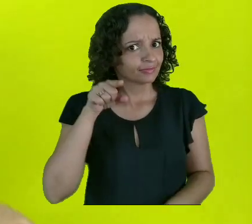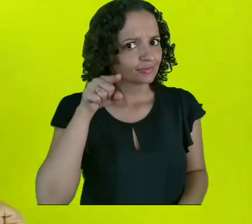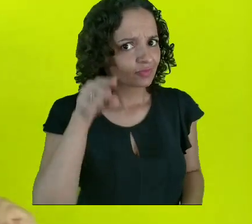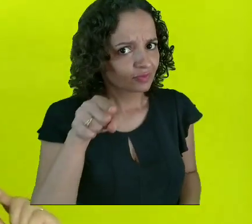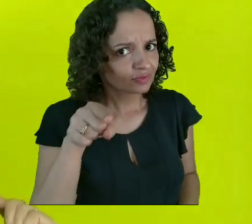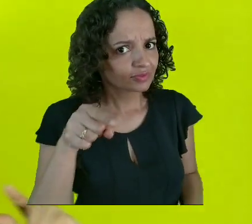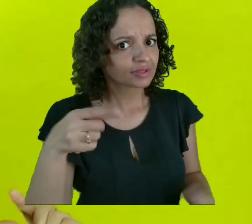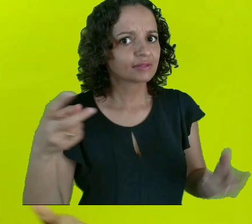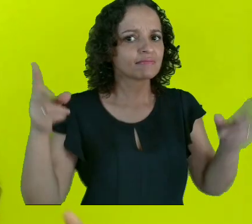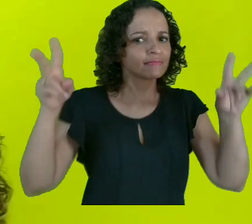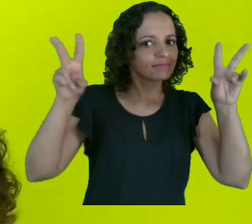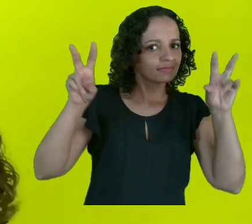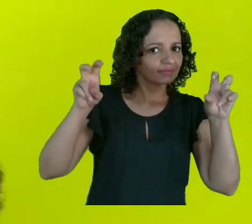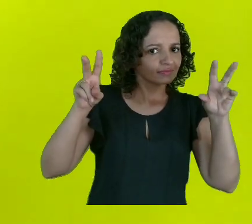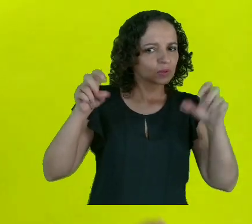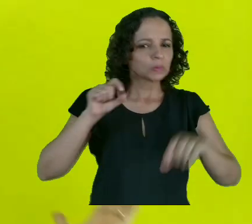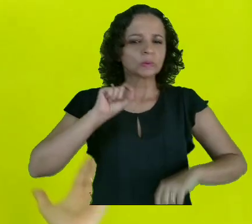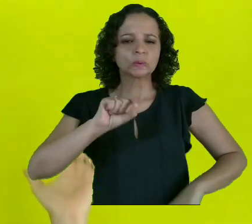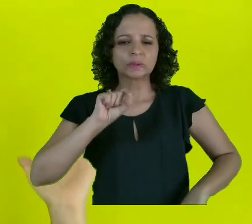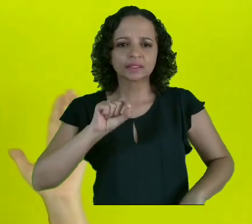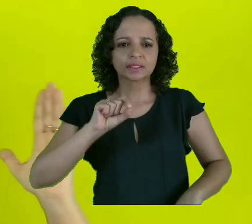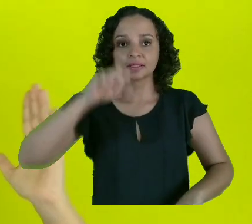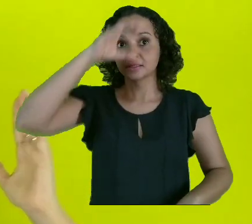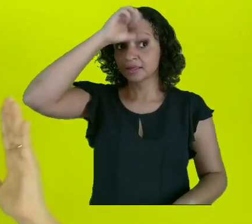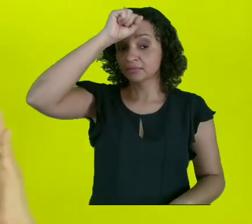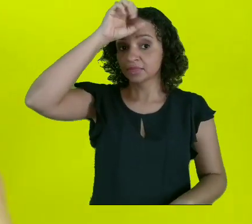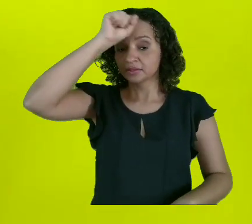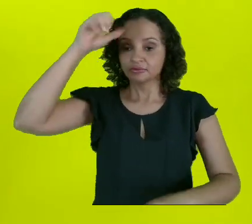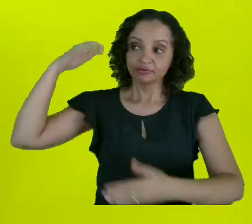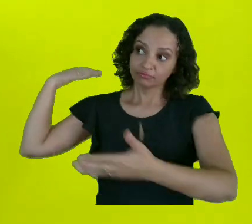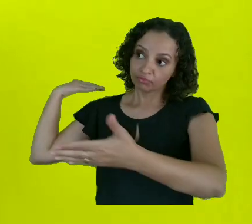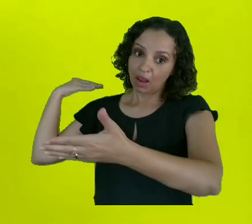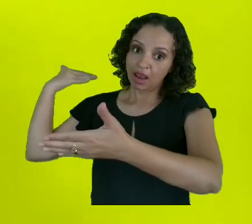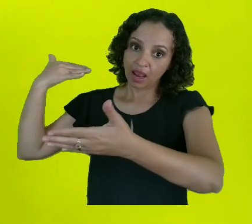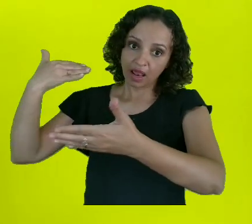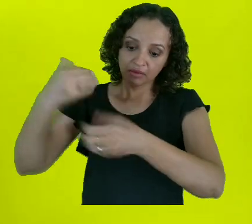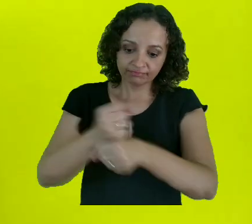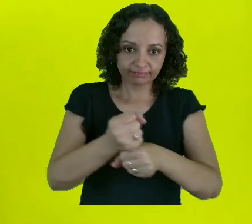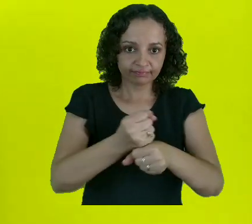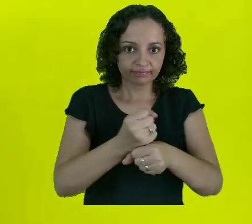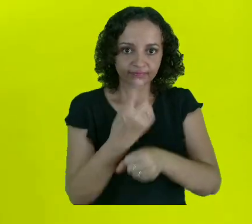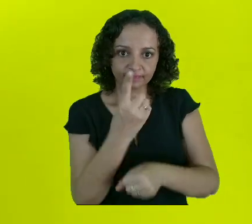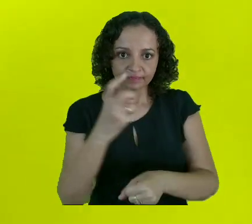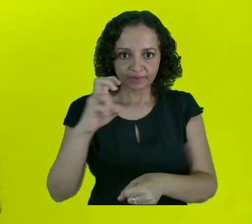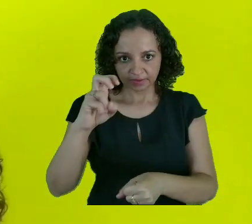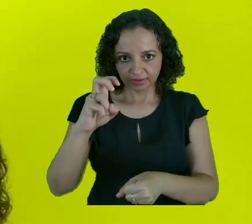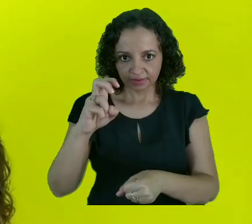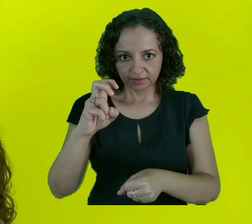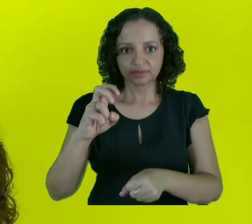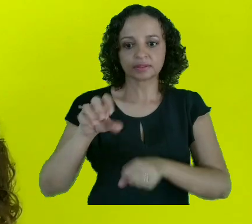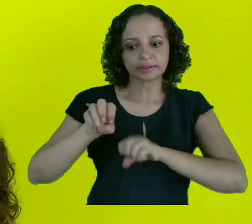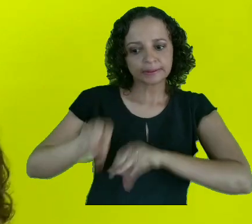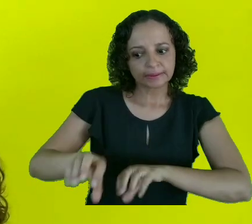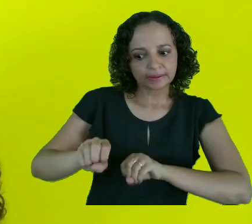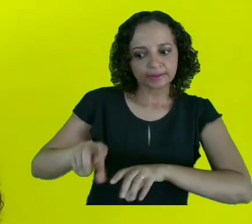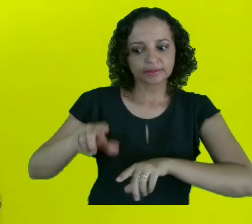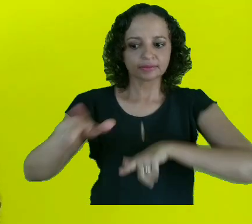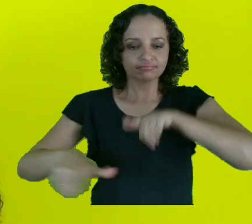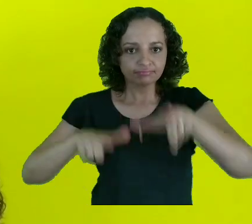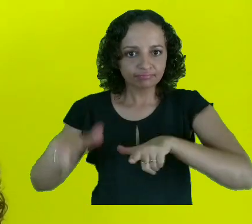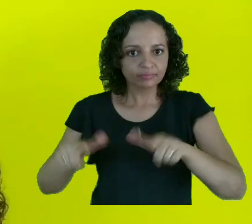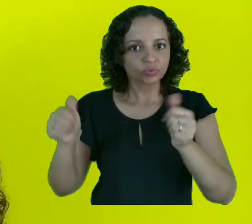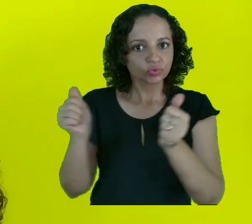um pouquinho do que eu aprendi na minha jornada de 15 anos do ensino e do trabalho com a pessoa